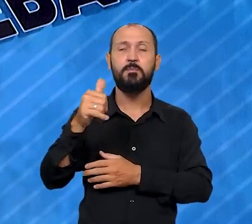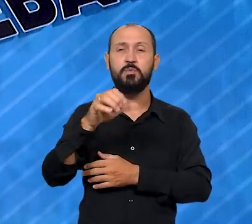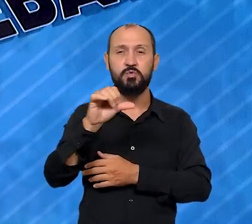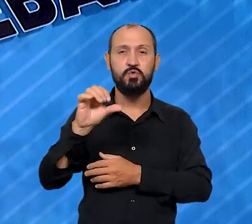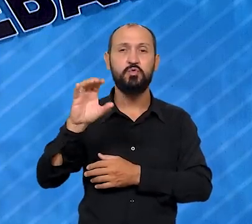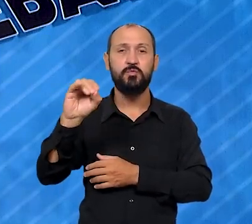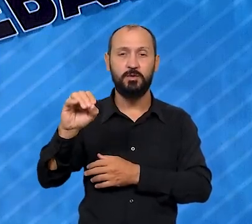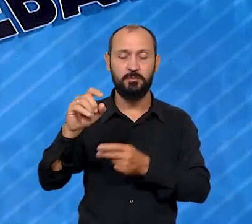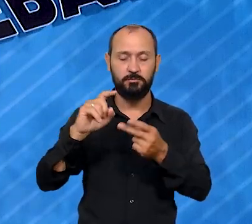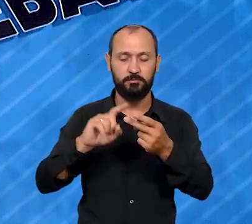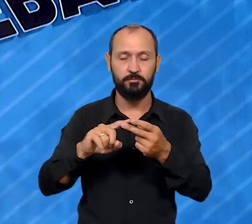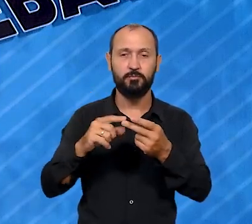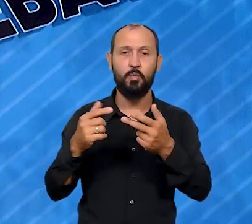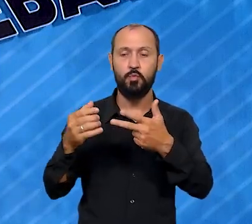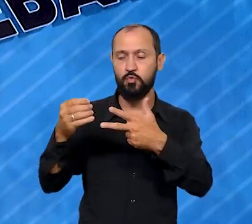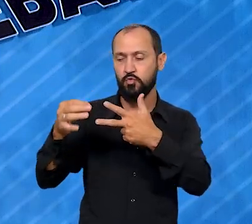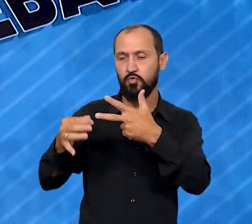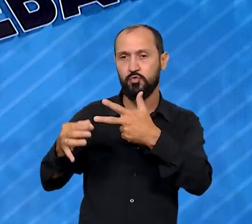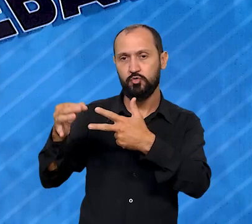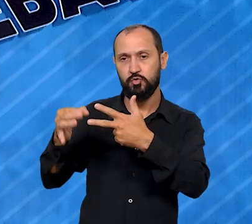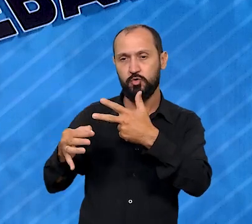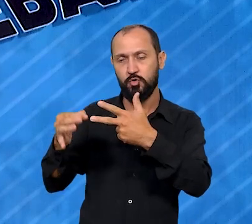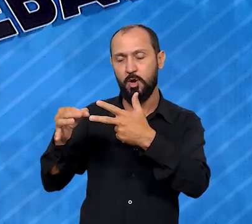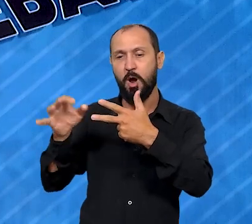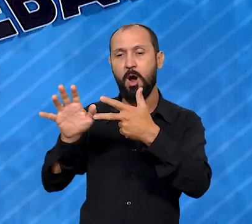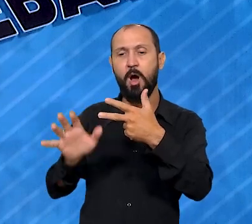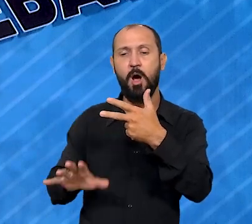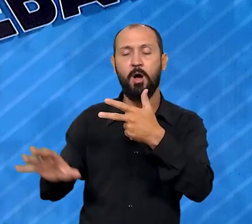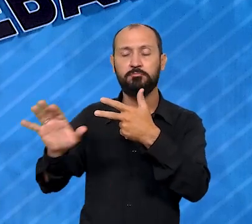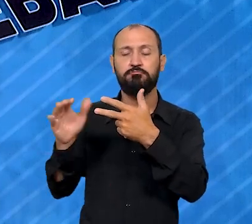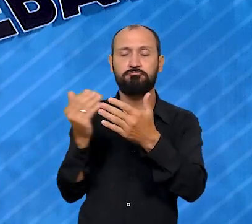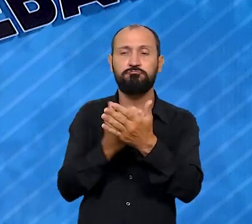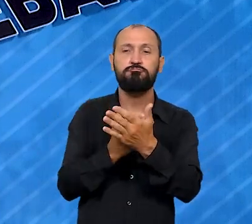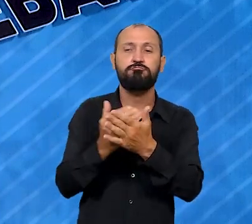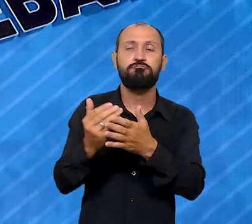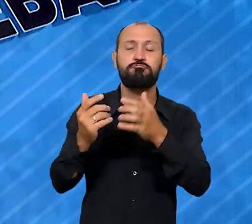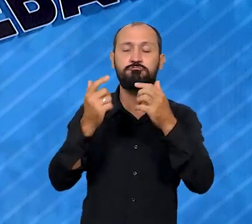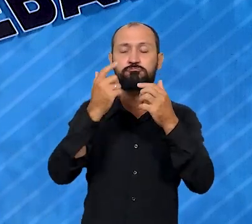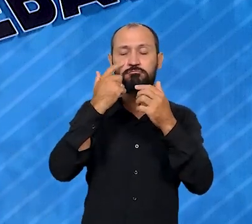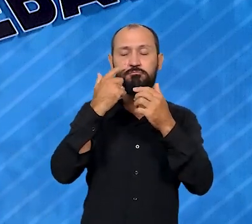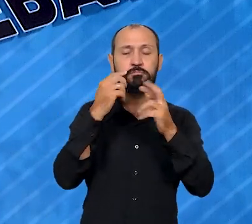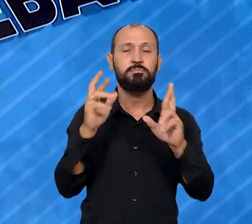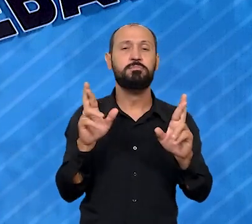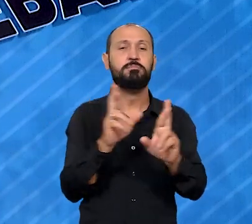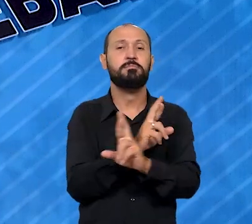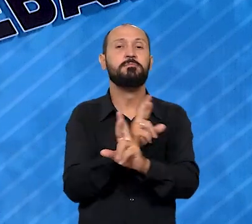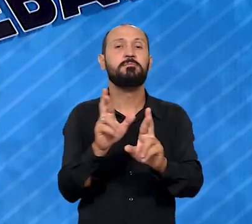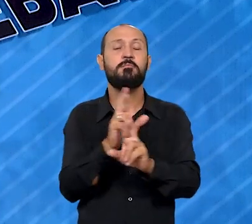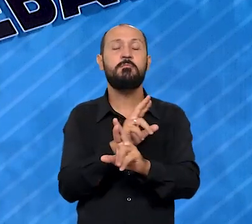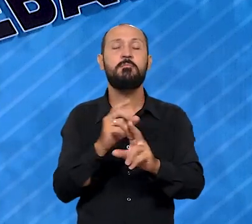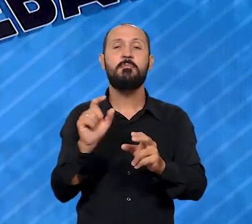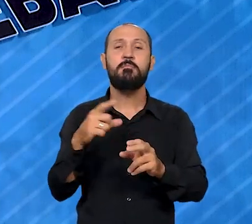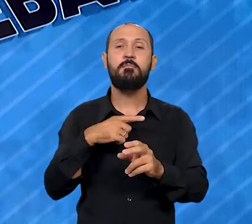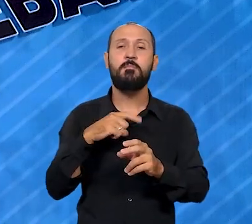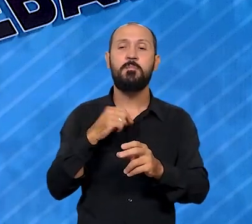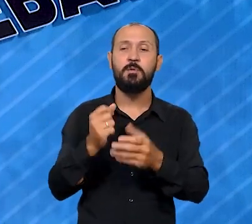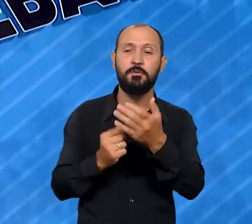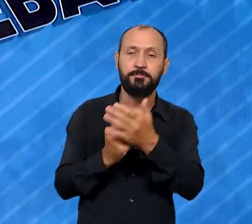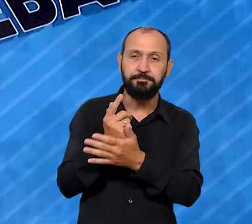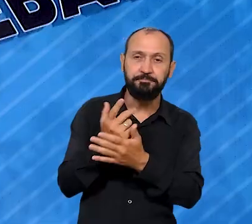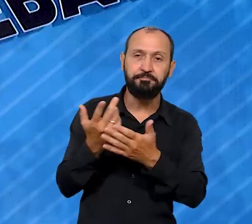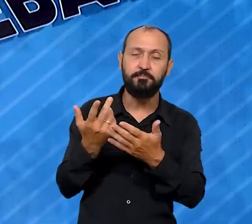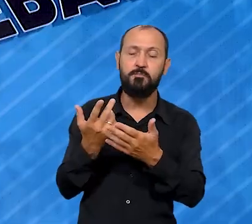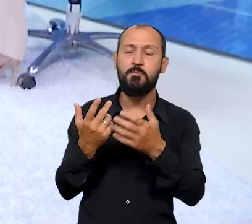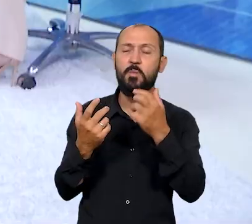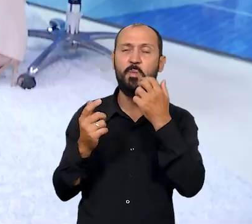90, o judiciário, todo jurídico, passou a ver essas relações comerciais como uma relação